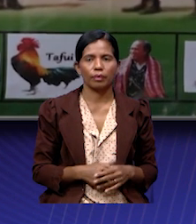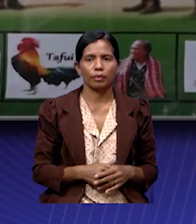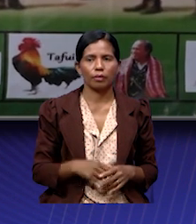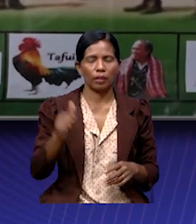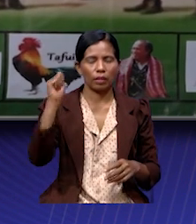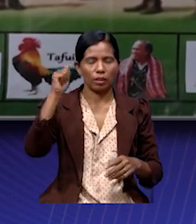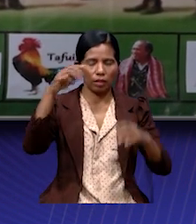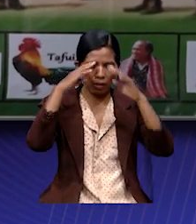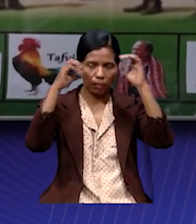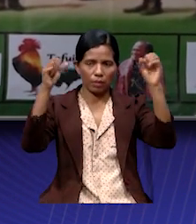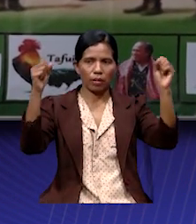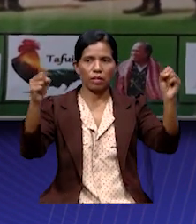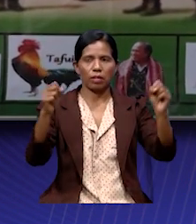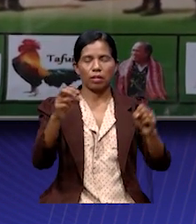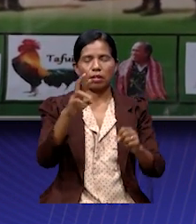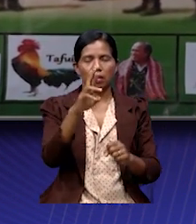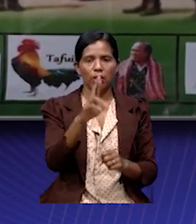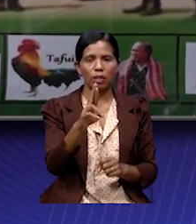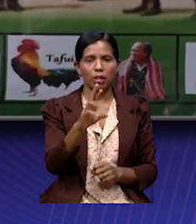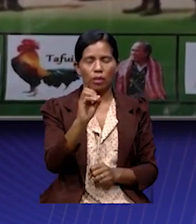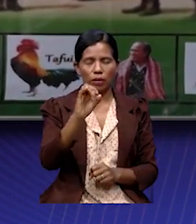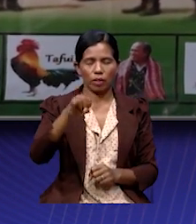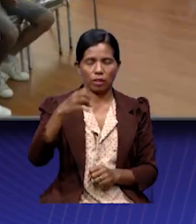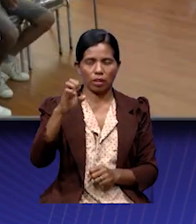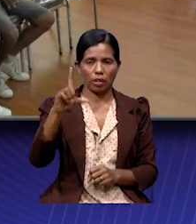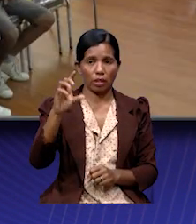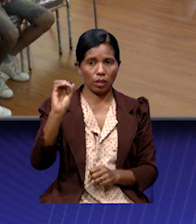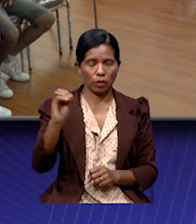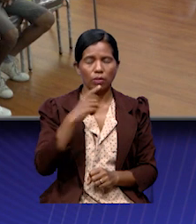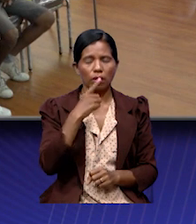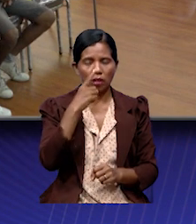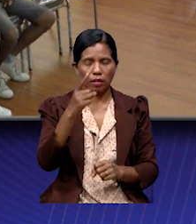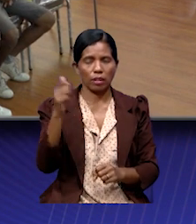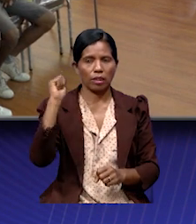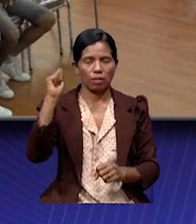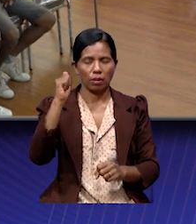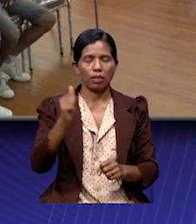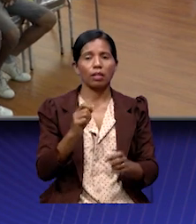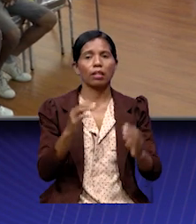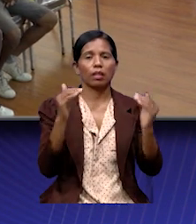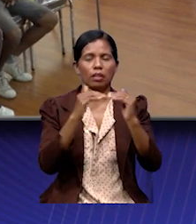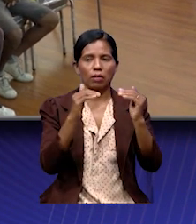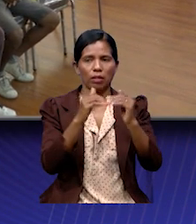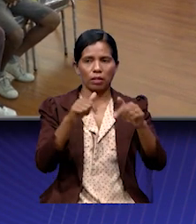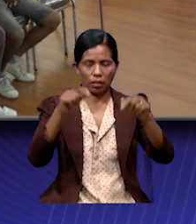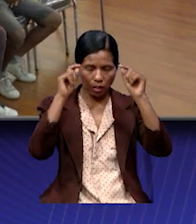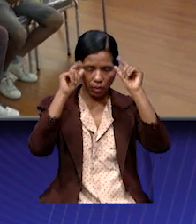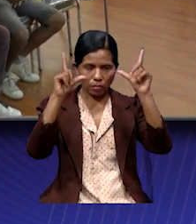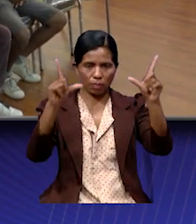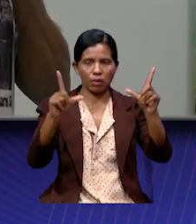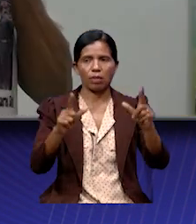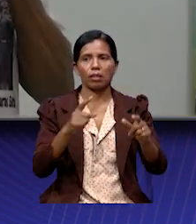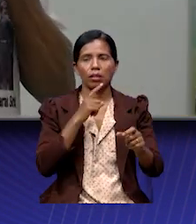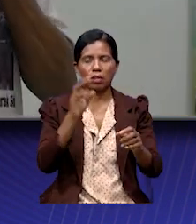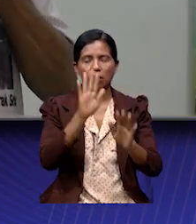Candidato presidente da República, Rogério Tiago de Fátima Lobato, e a campanha do tipo diálogo, e a Timor-Leste, domingo nem